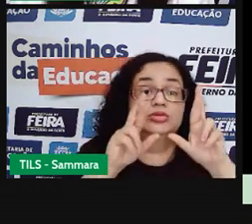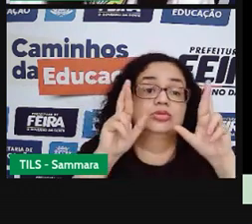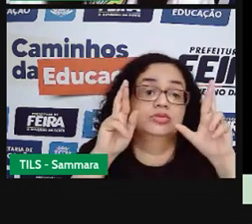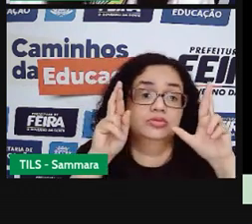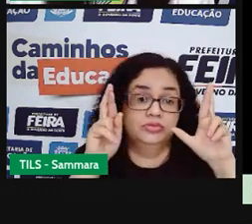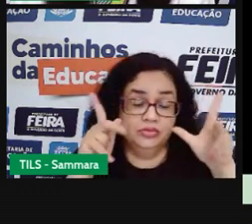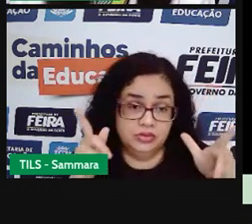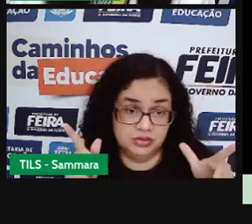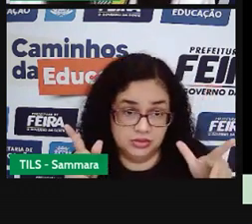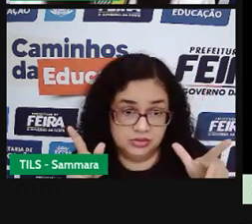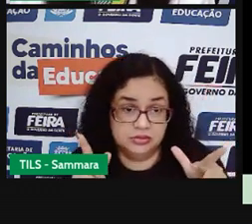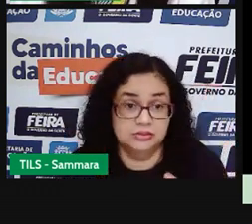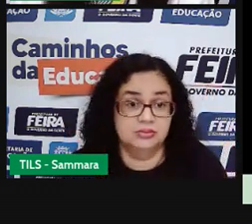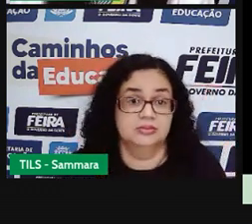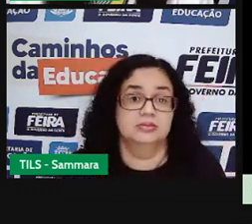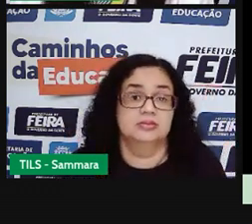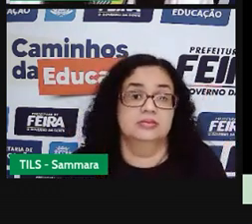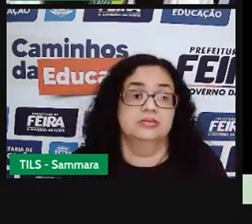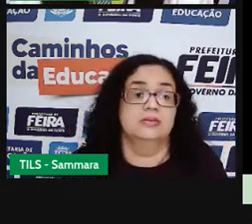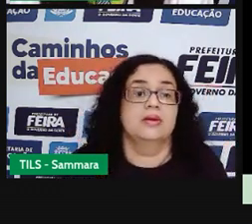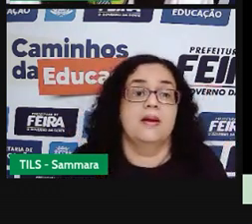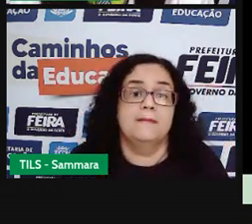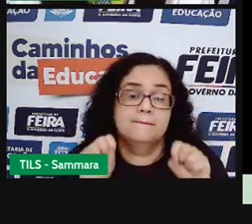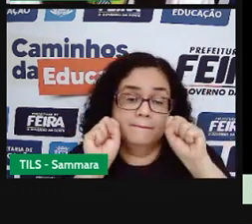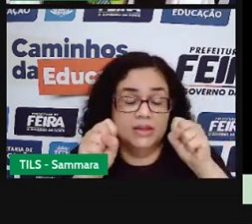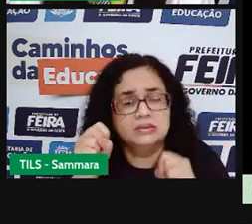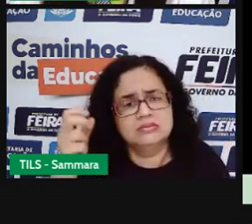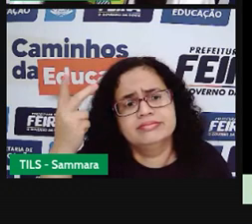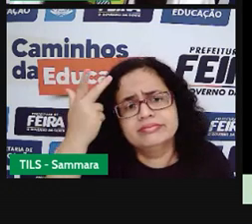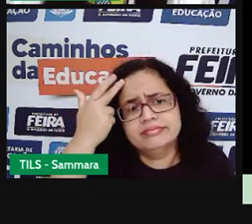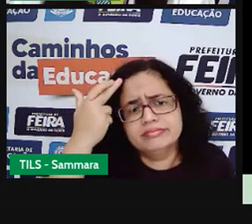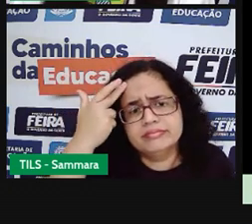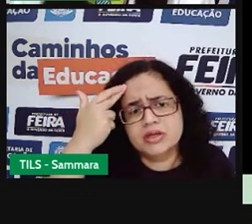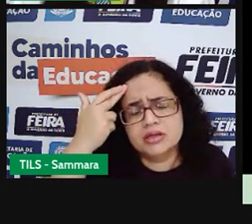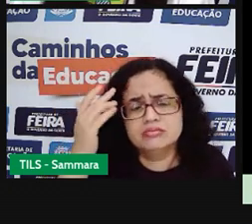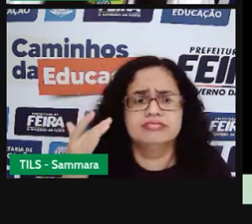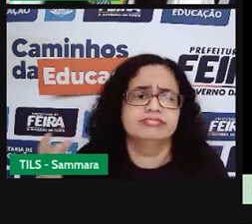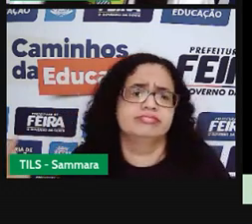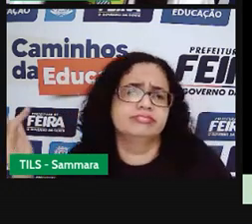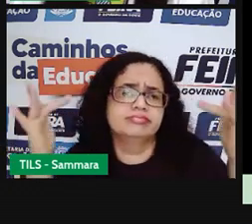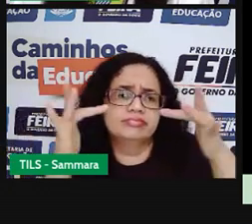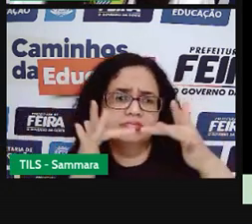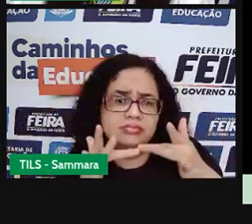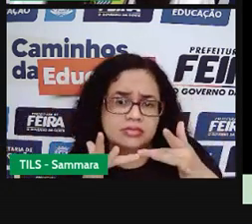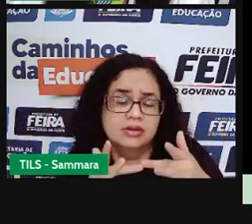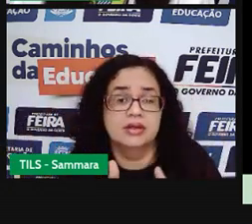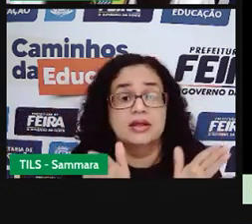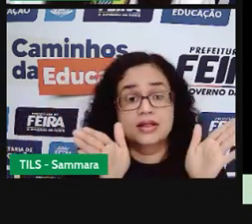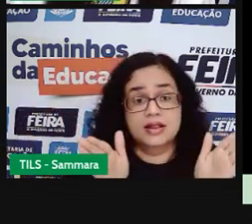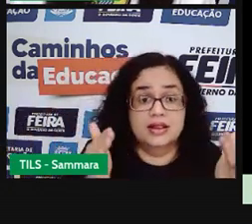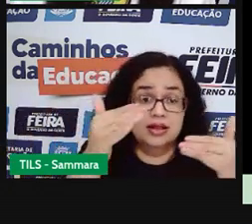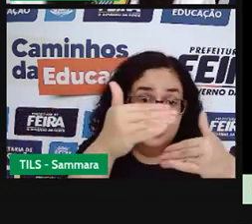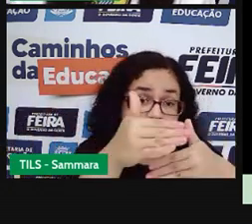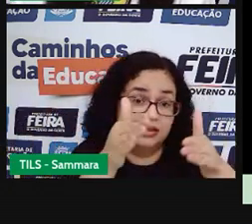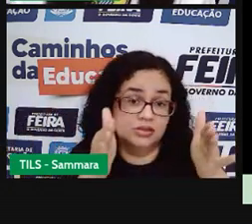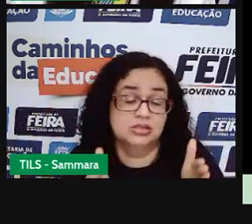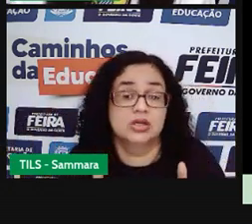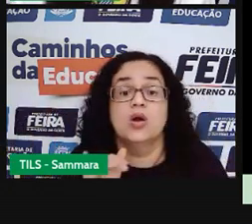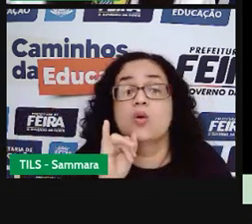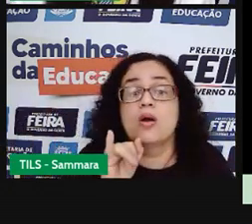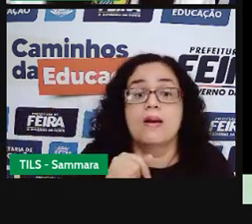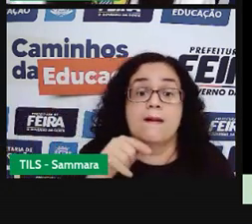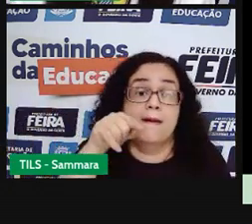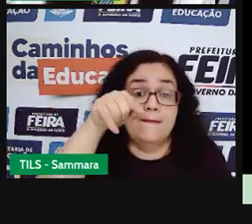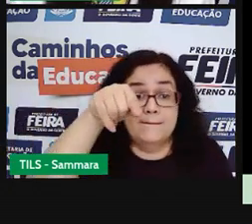com funções diferentes eles possuem algo em comum e é o que essa caixa então se refere à Qual